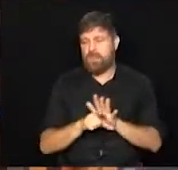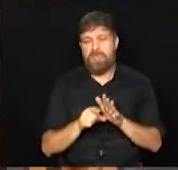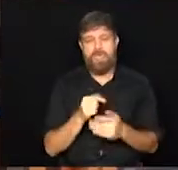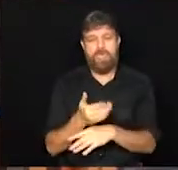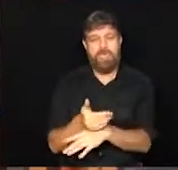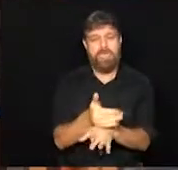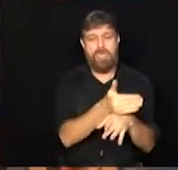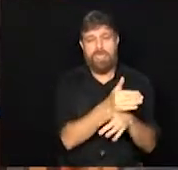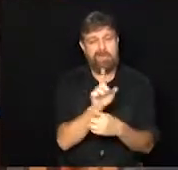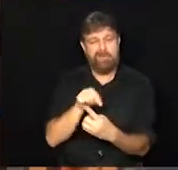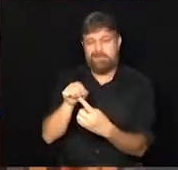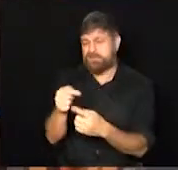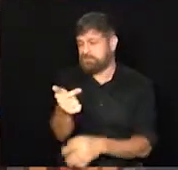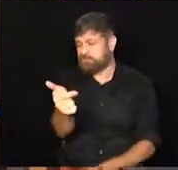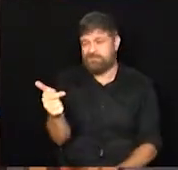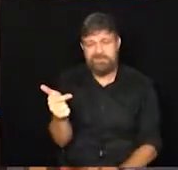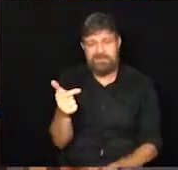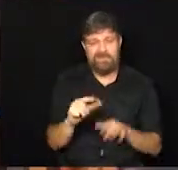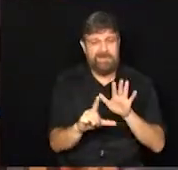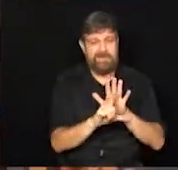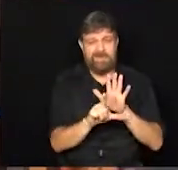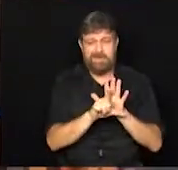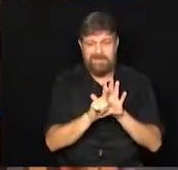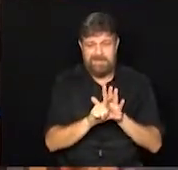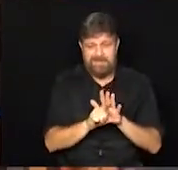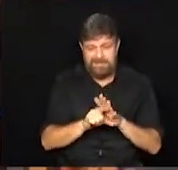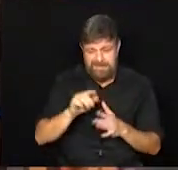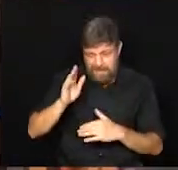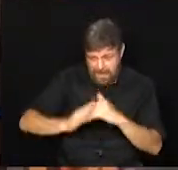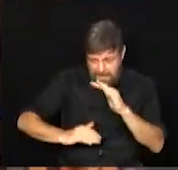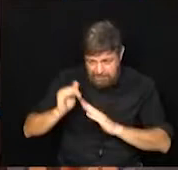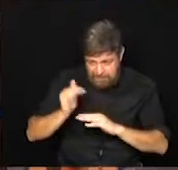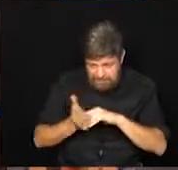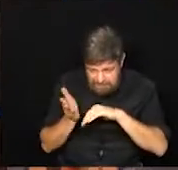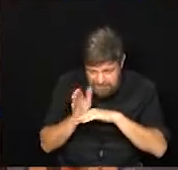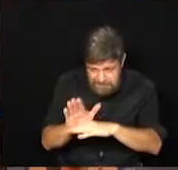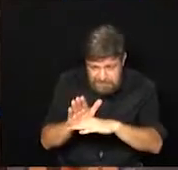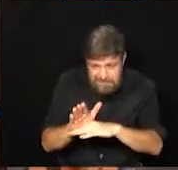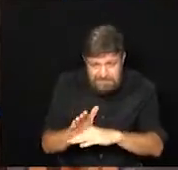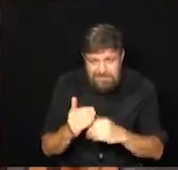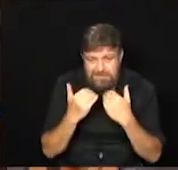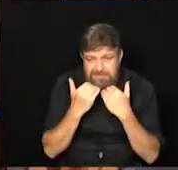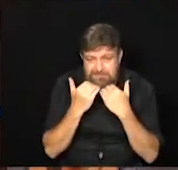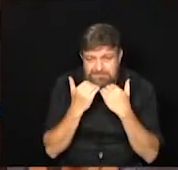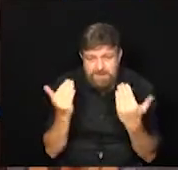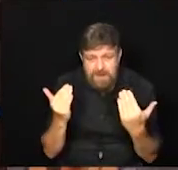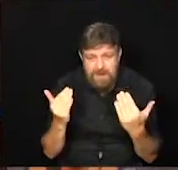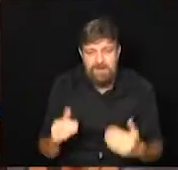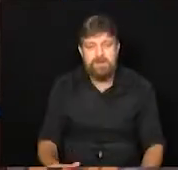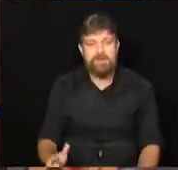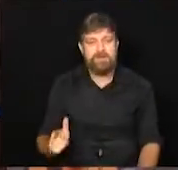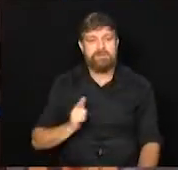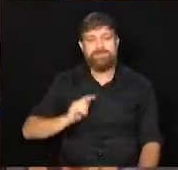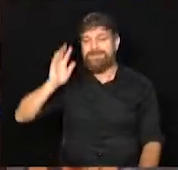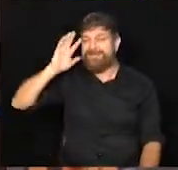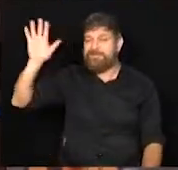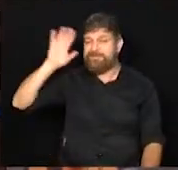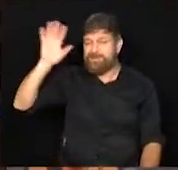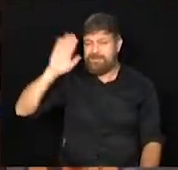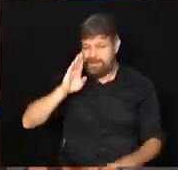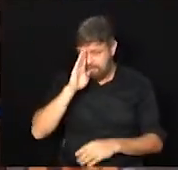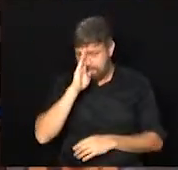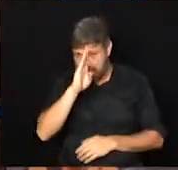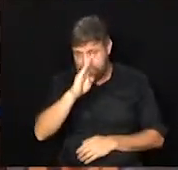não têm objetividade, que não vão, de fato, incidir na vida real das pessoas. E, principalmente, para quem está